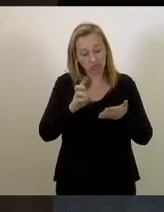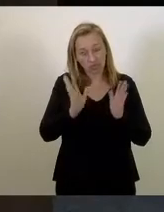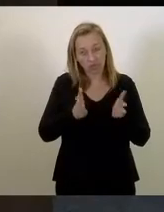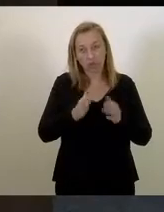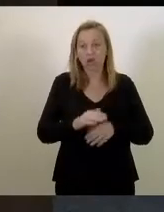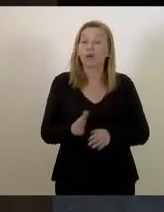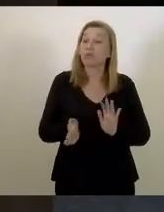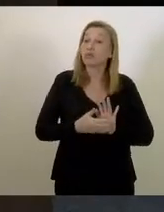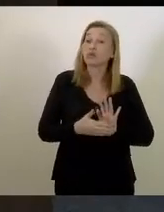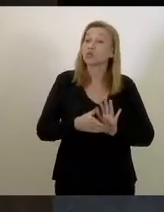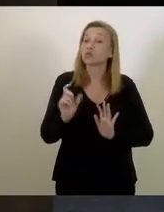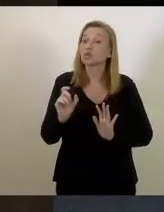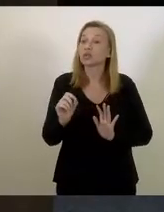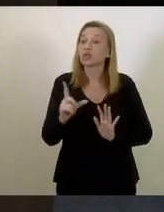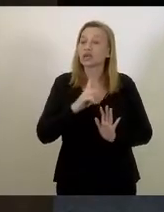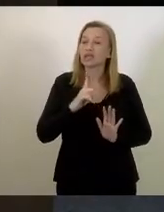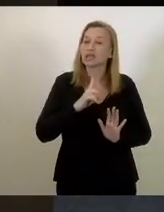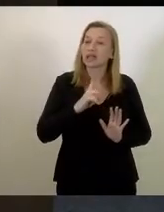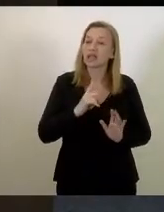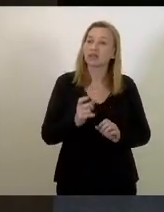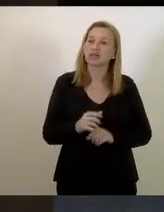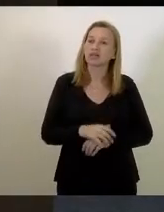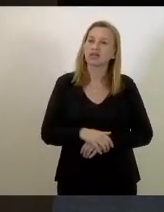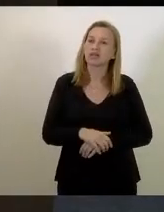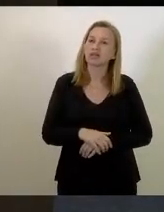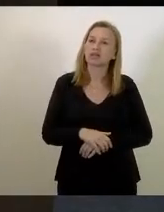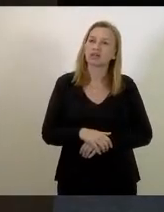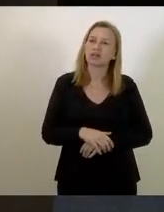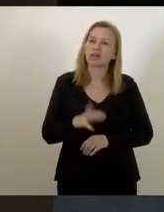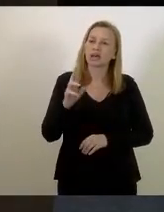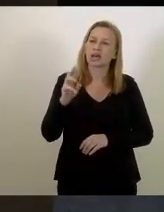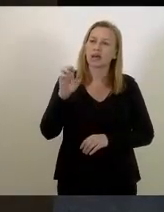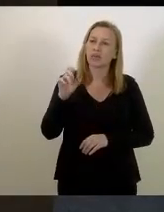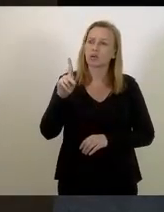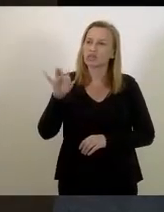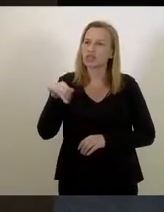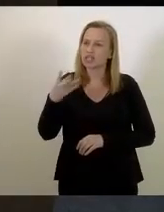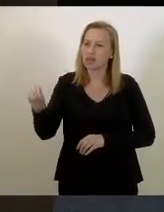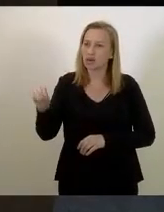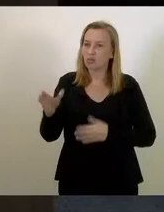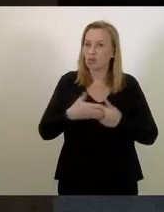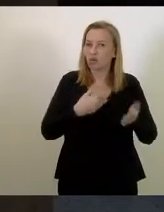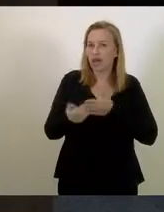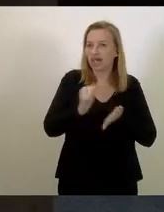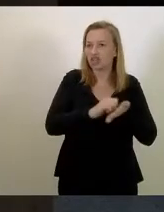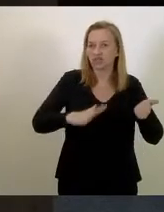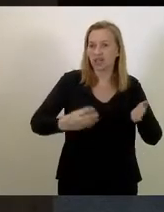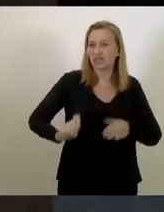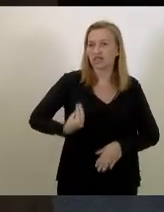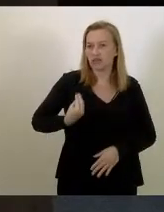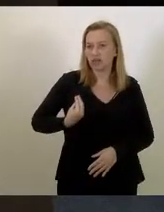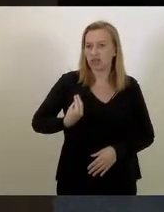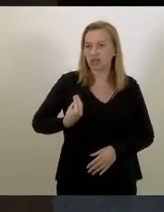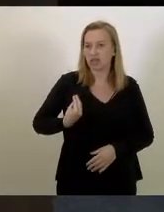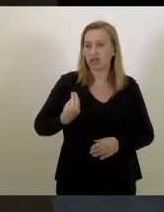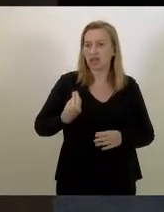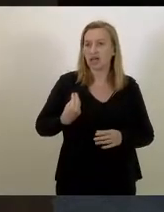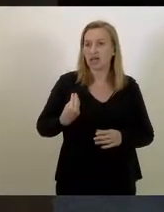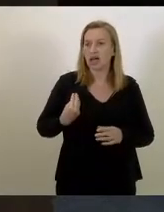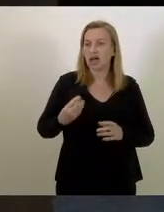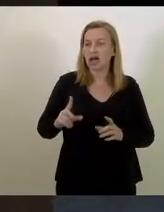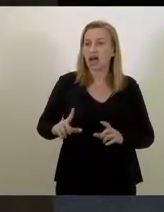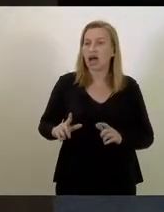que haja reposição de qualquer atividade presencial realizada nos polos